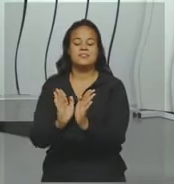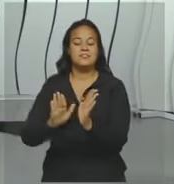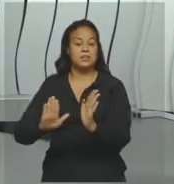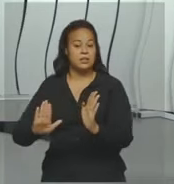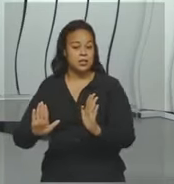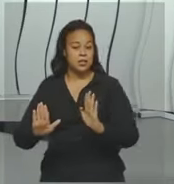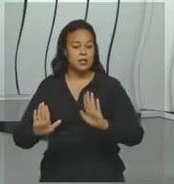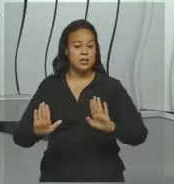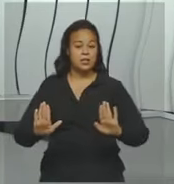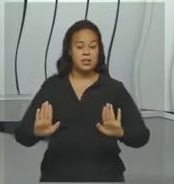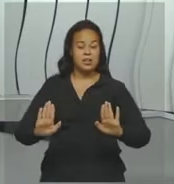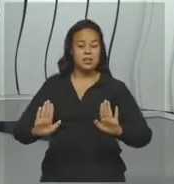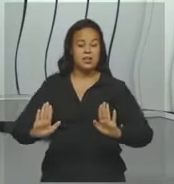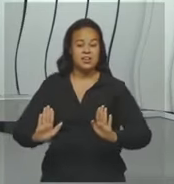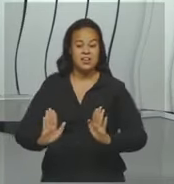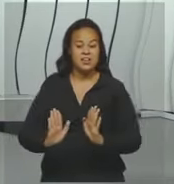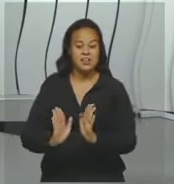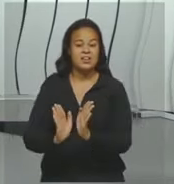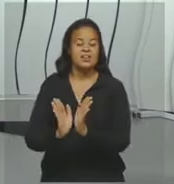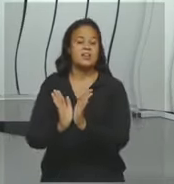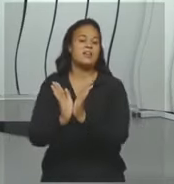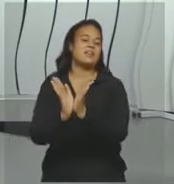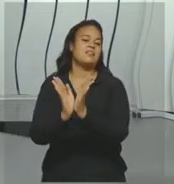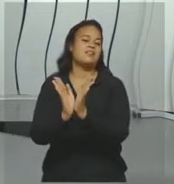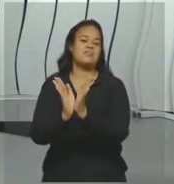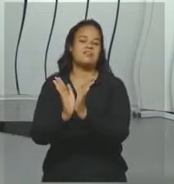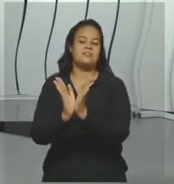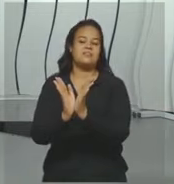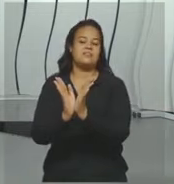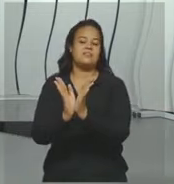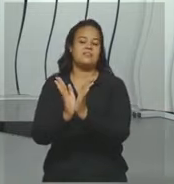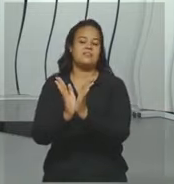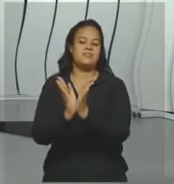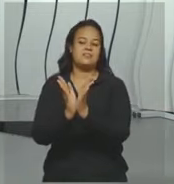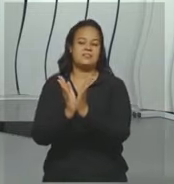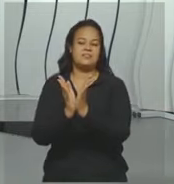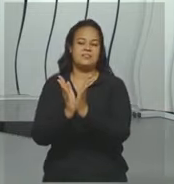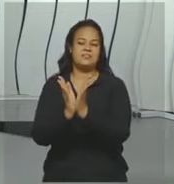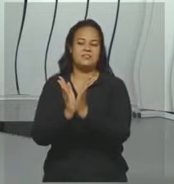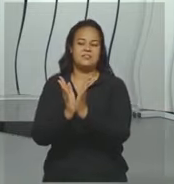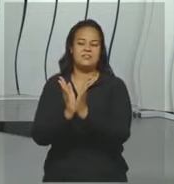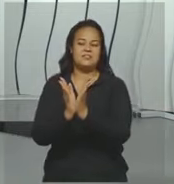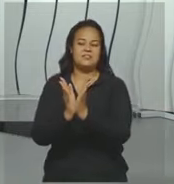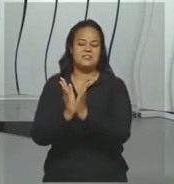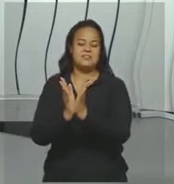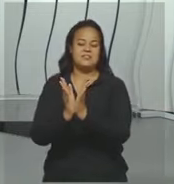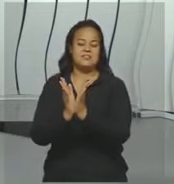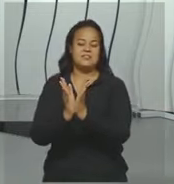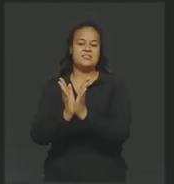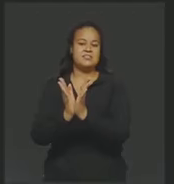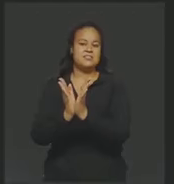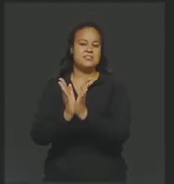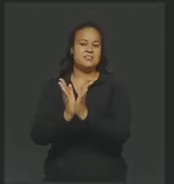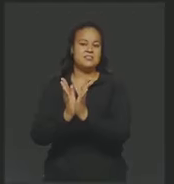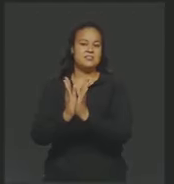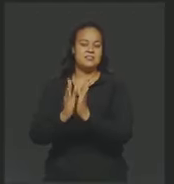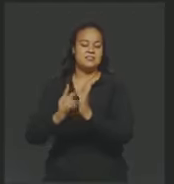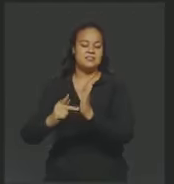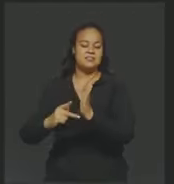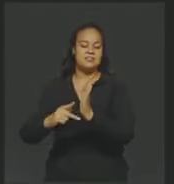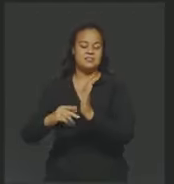planos inclinados é que vai formar essa ponta aqui, né? Fazer com que esse objeto seja pontiagudo.